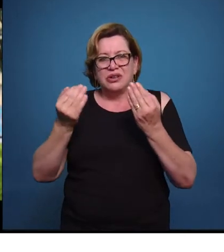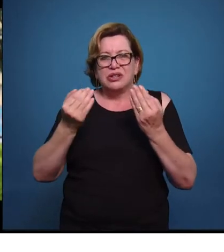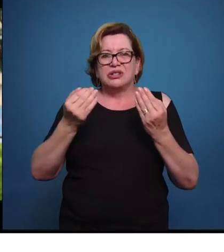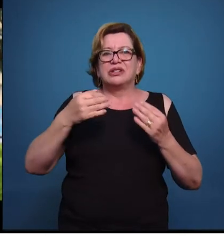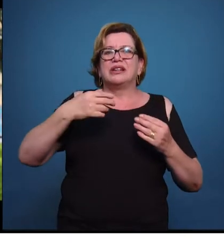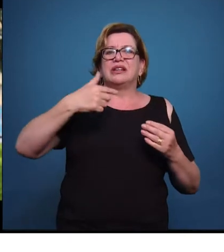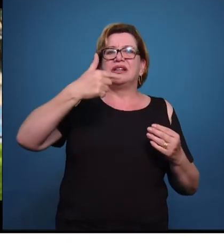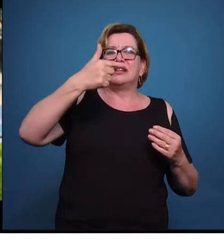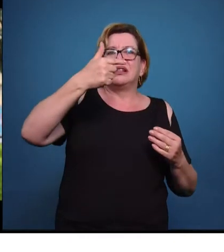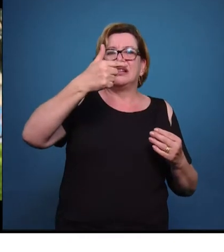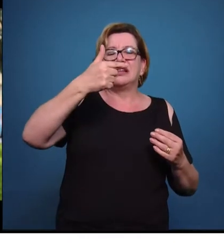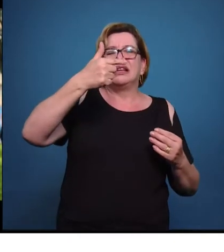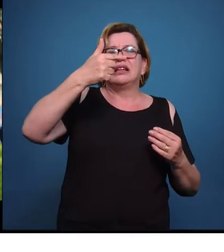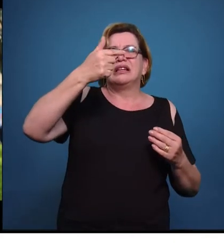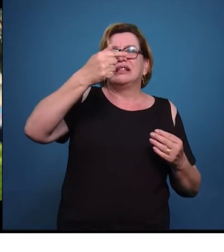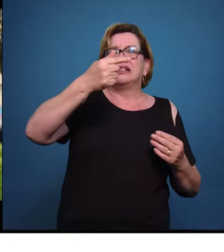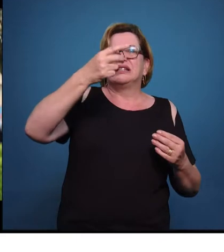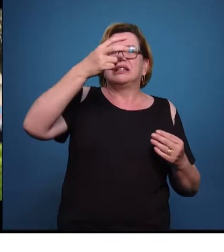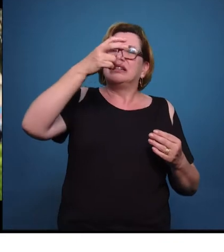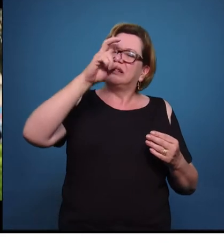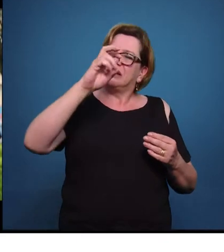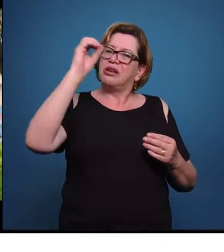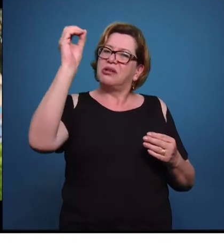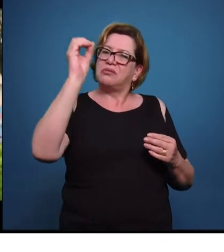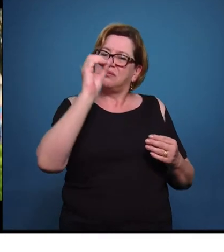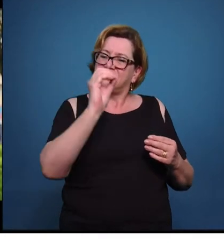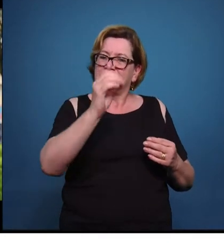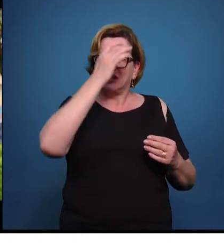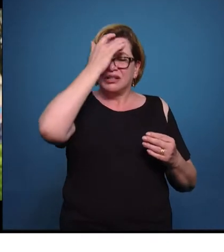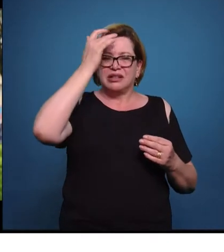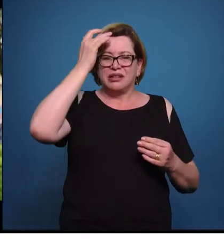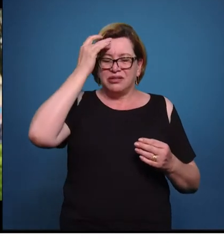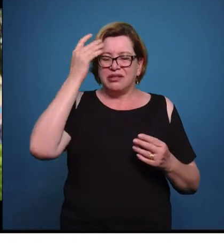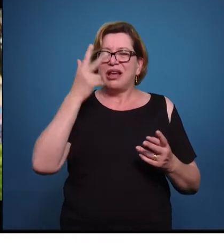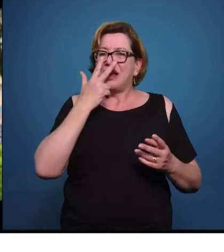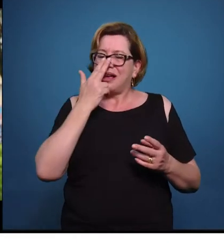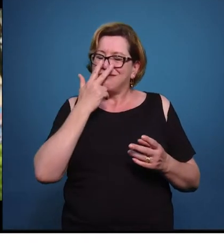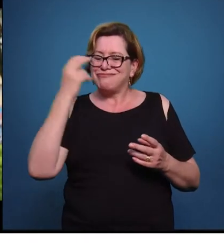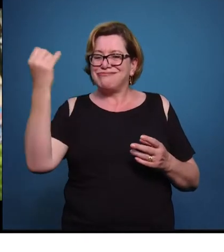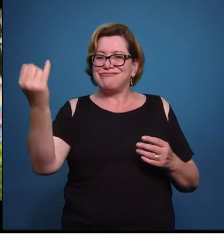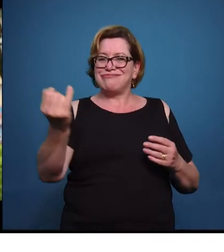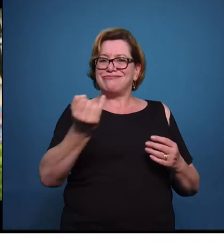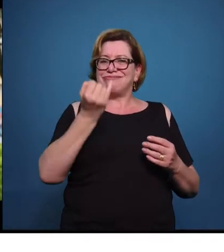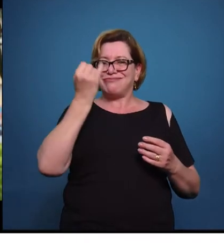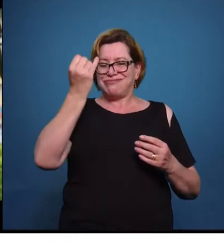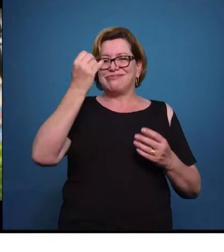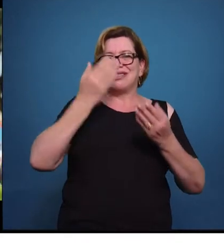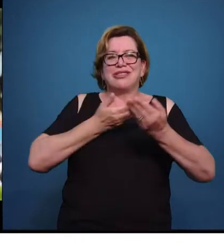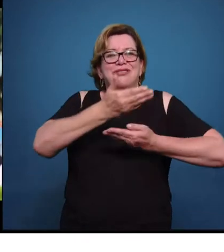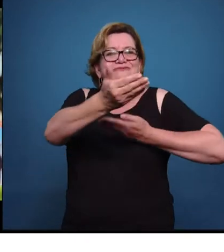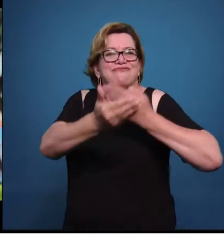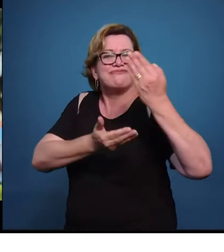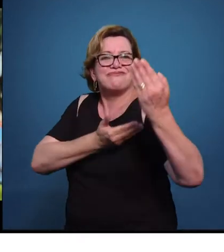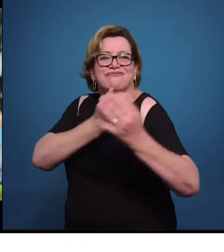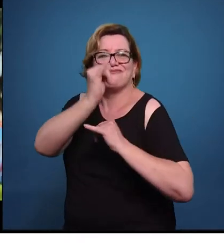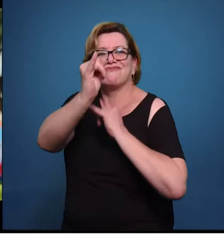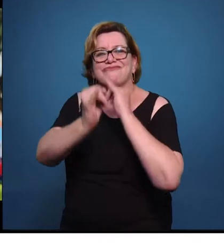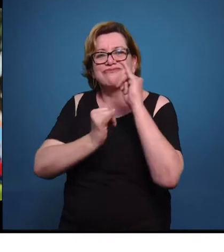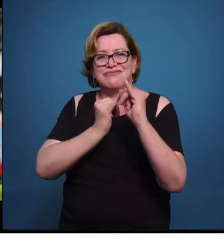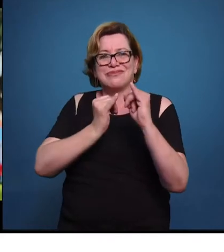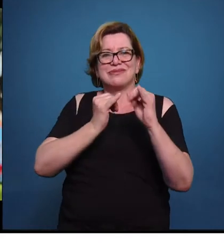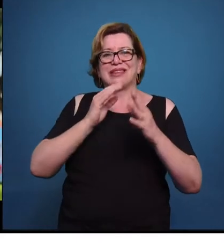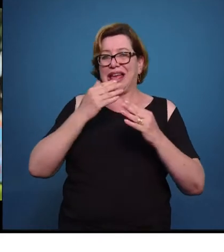população mundial, é mais importante estar conectado o tempo inteiro do que qualquer outra necessidade ou vontade humana. Não importa